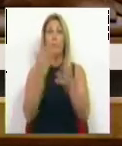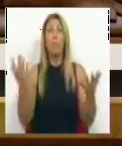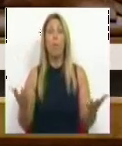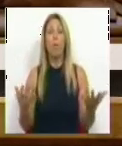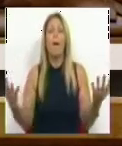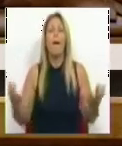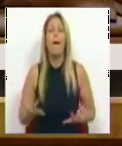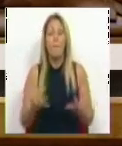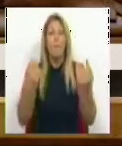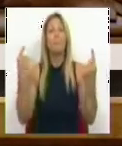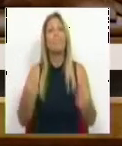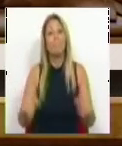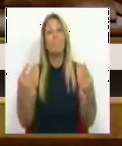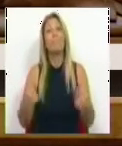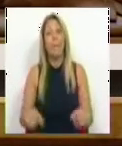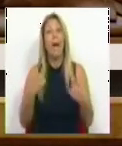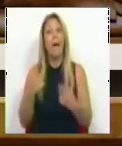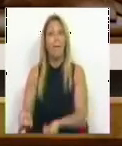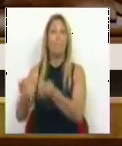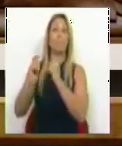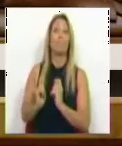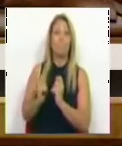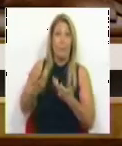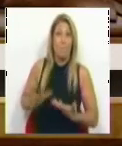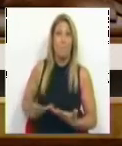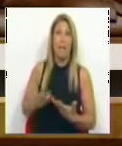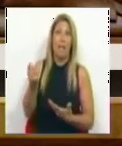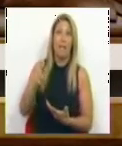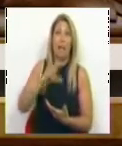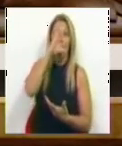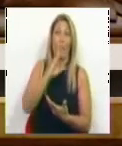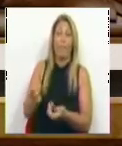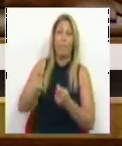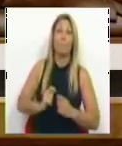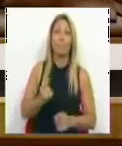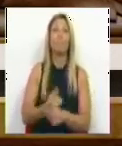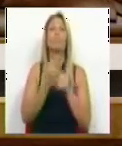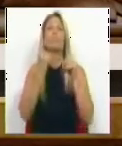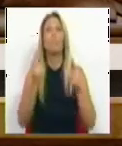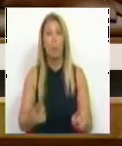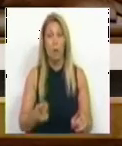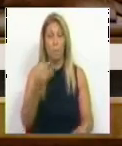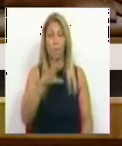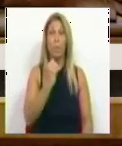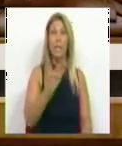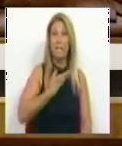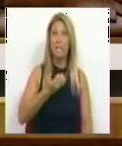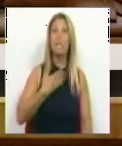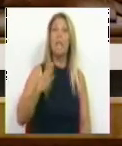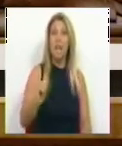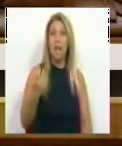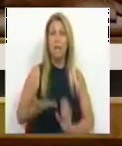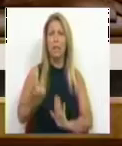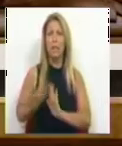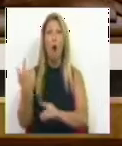legado pesado do governo anterior. O saque que PSD e CDS fazem ao país ainda